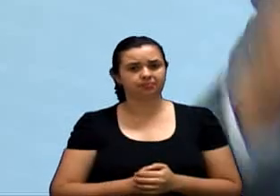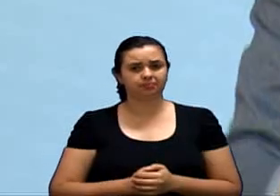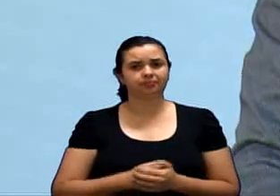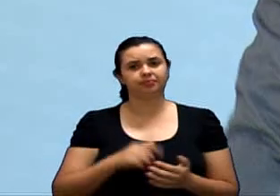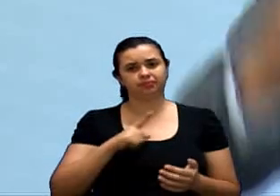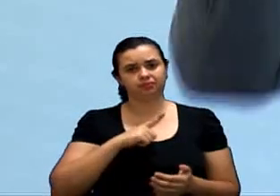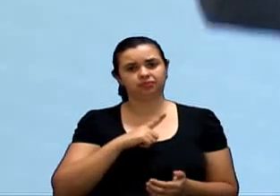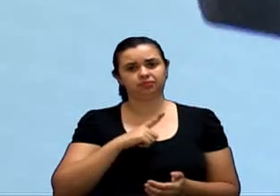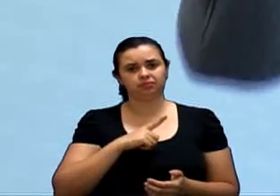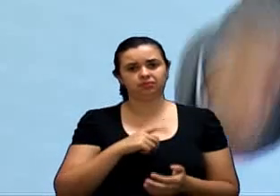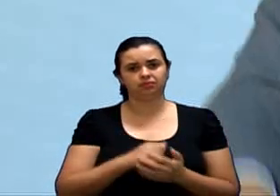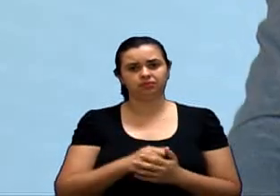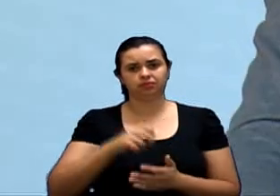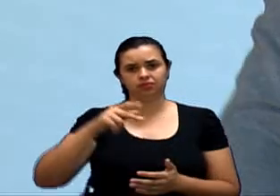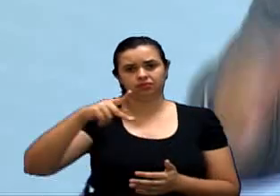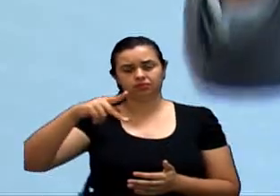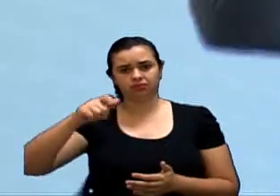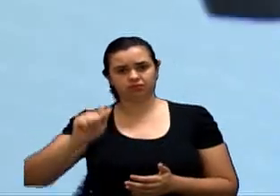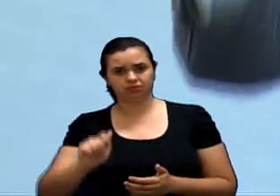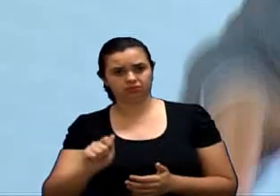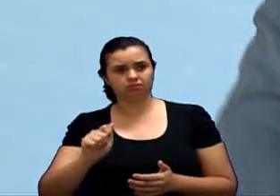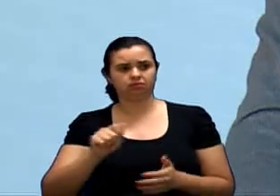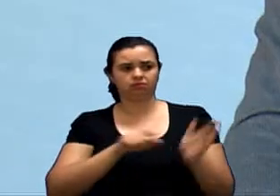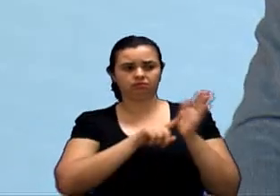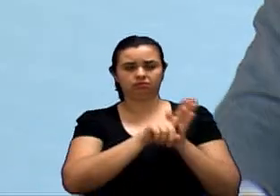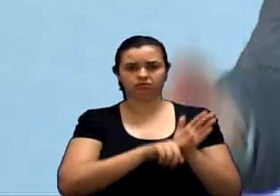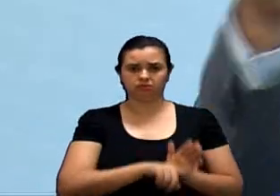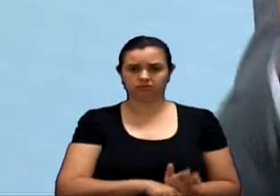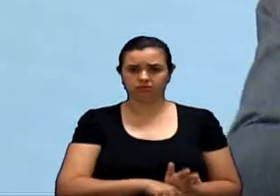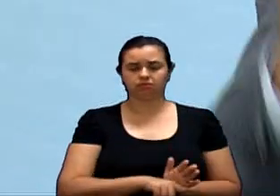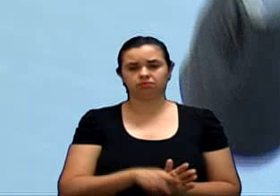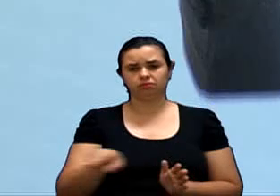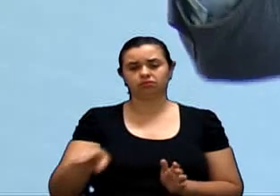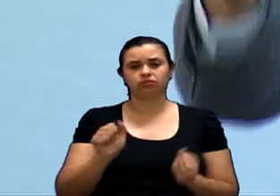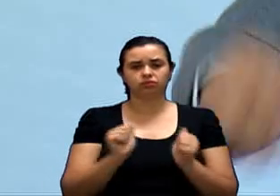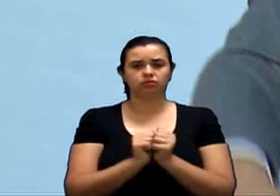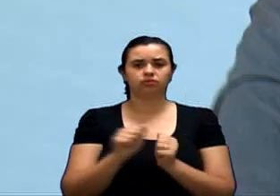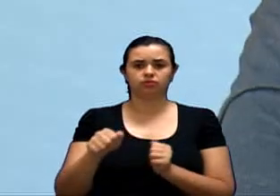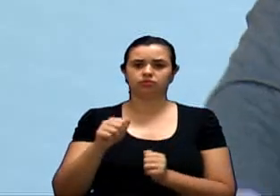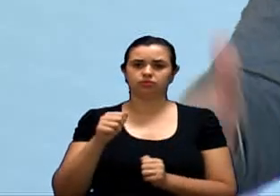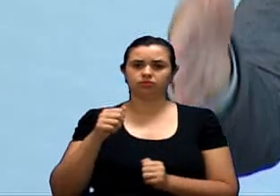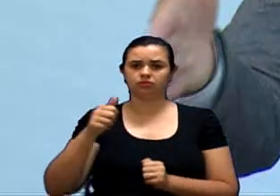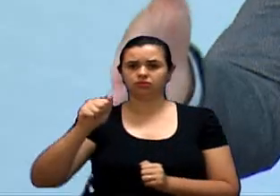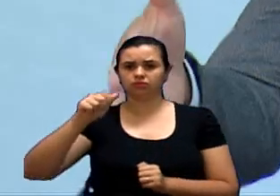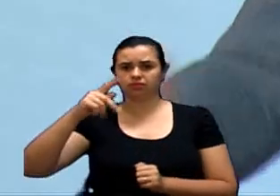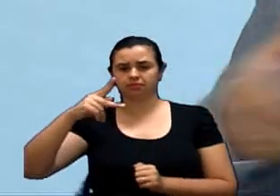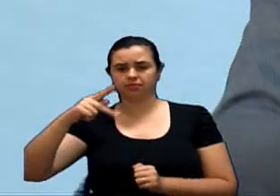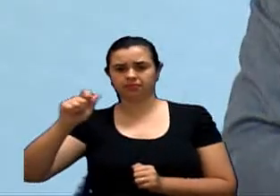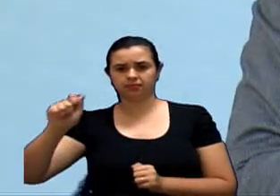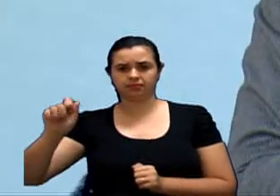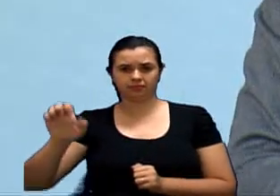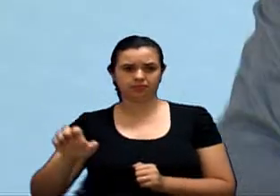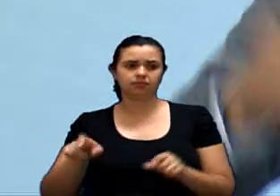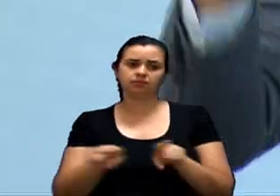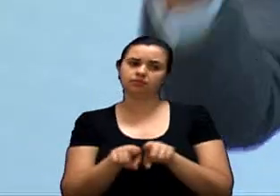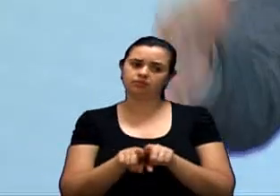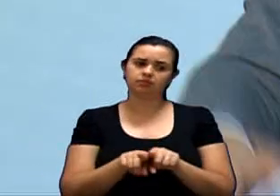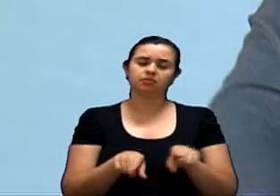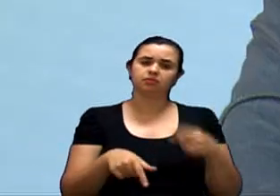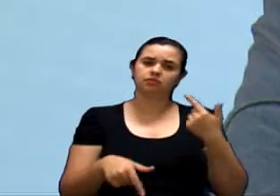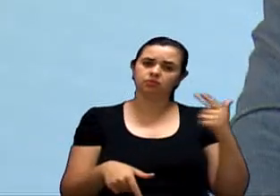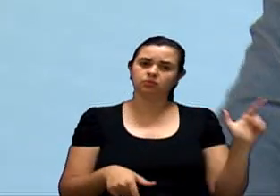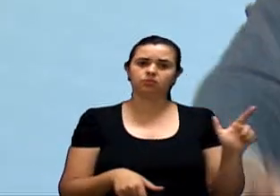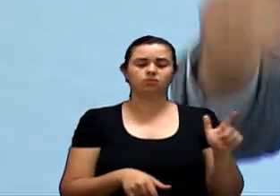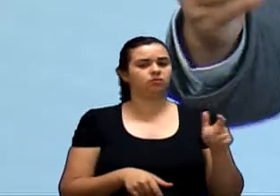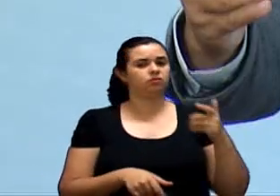está na fiscalização, que está com a Criança Feliz, que é onde eu estive com o prefeito em fevereiro desse ano, lá no